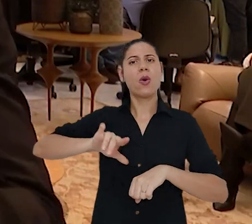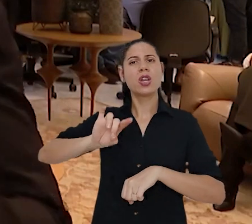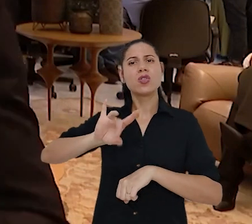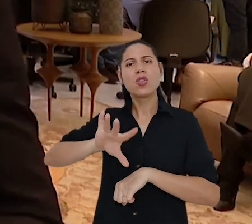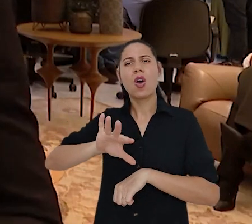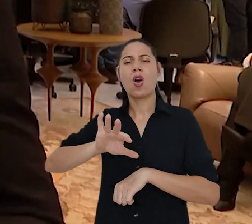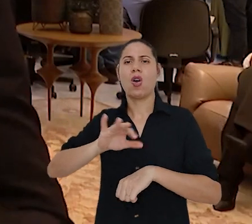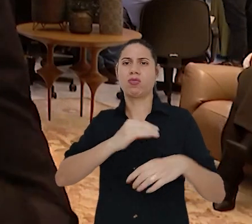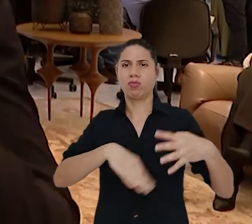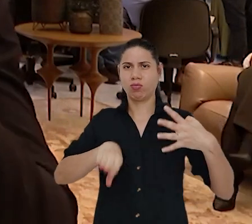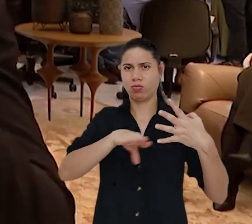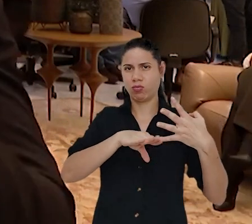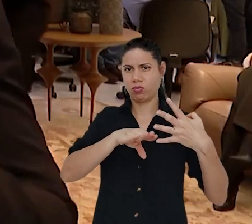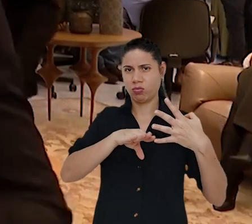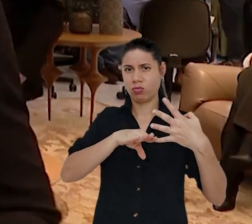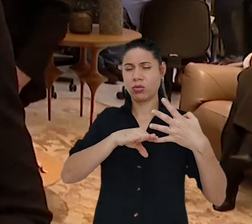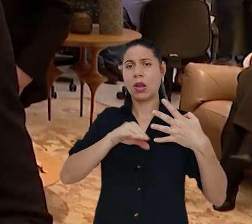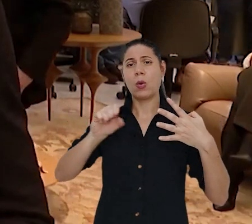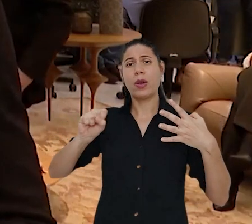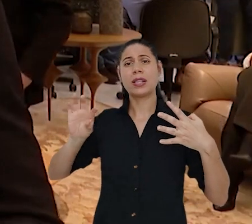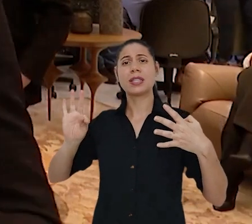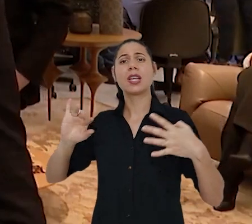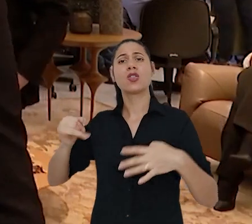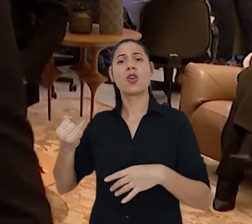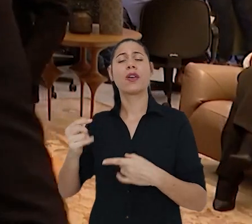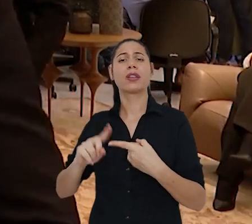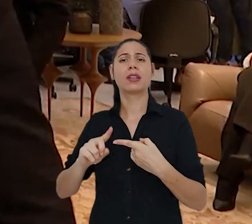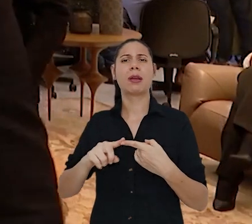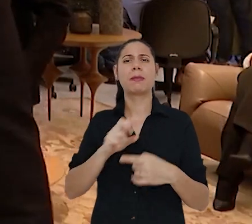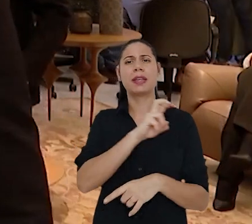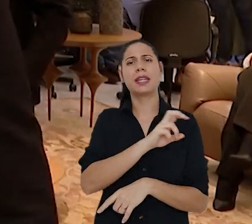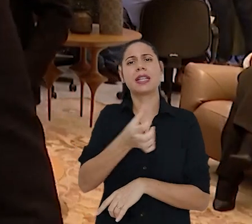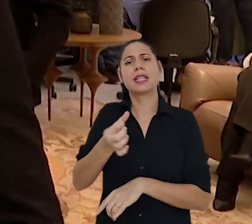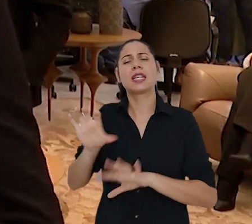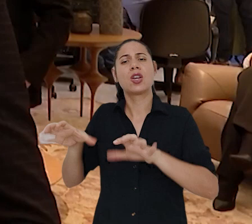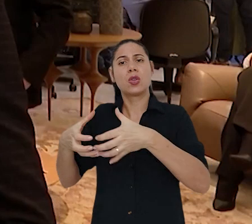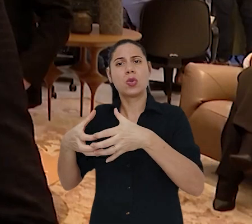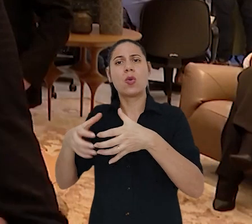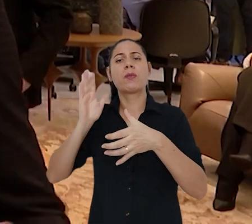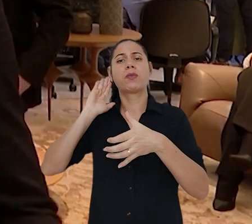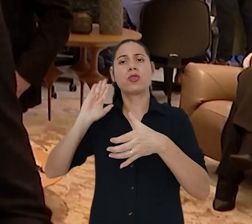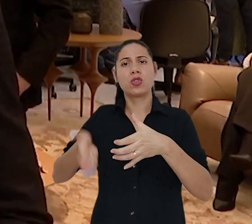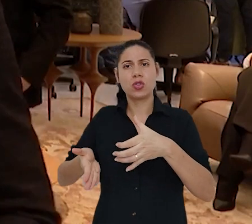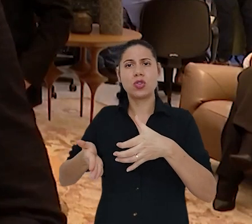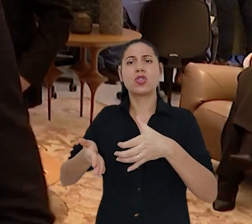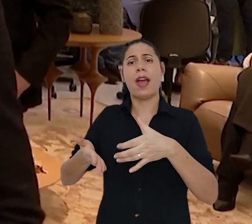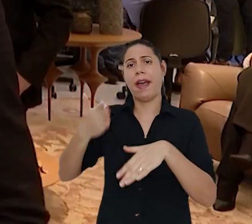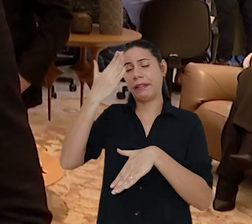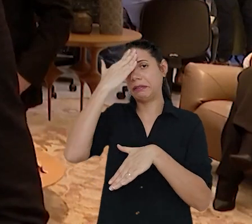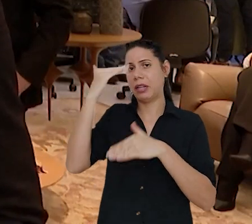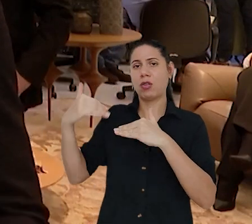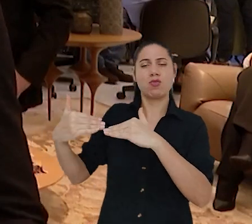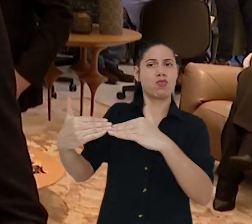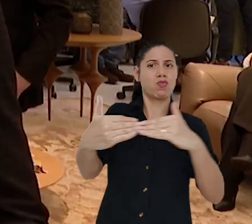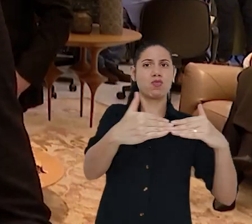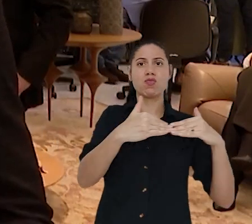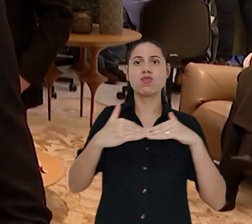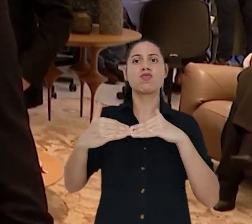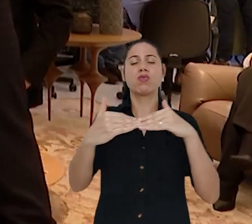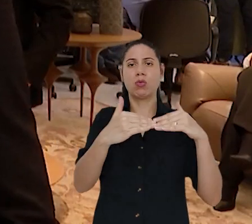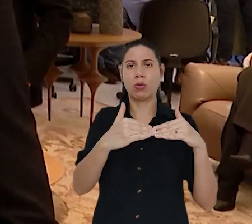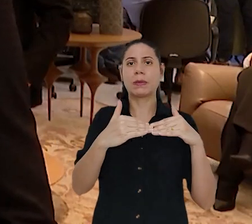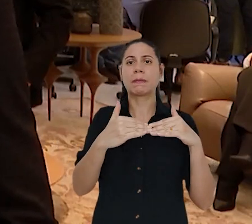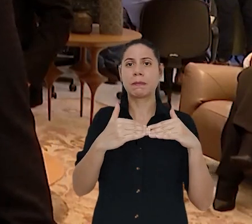falando em juiz de primeiro grau. O STJ, na quinta e sexta turmas, já unificaram o entendimento